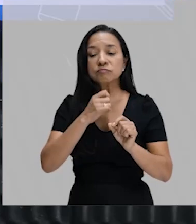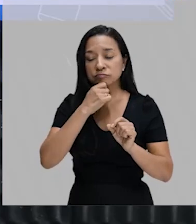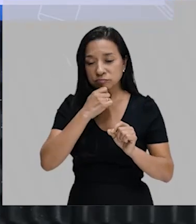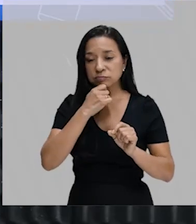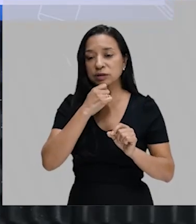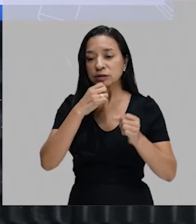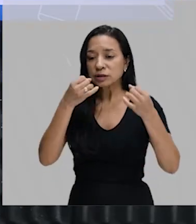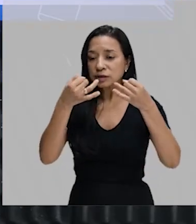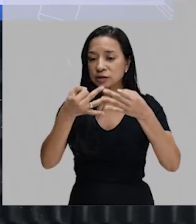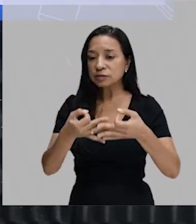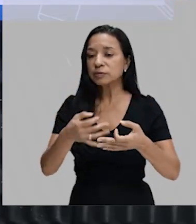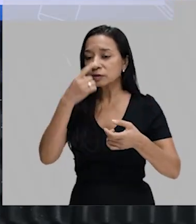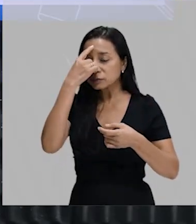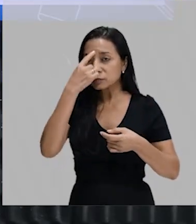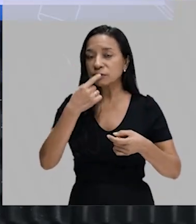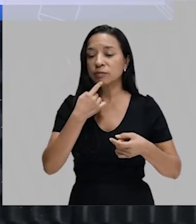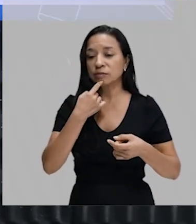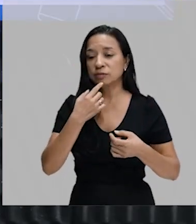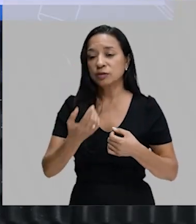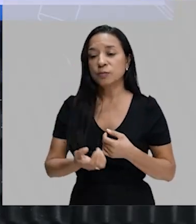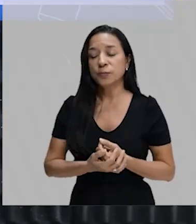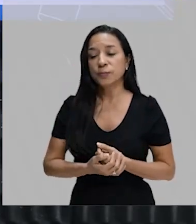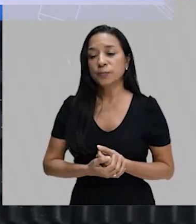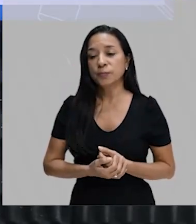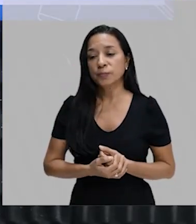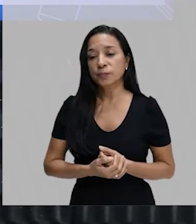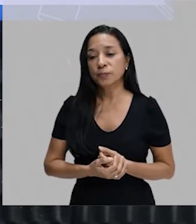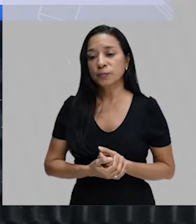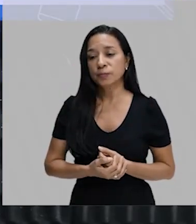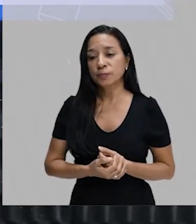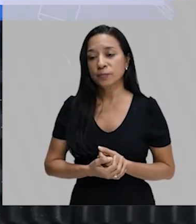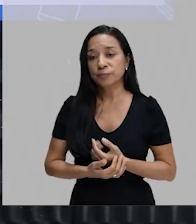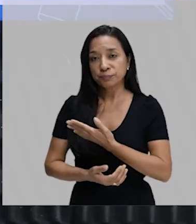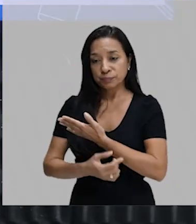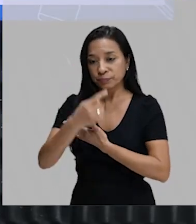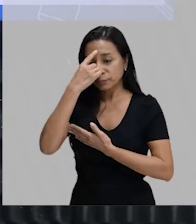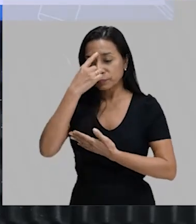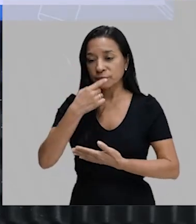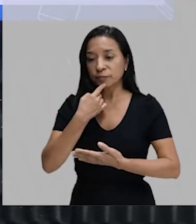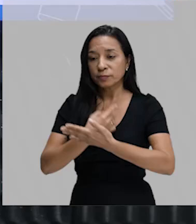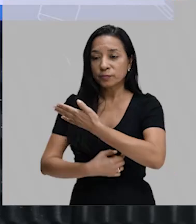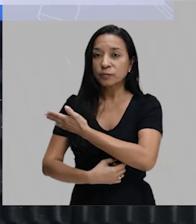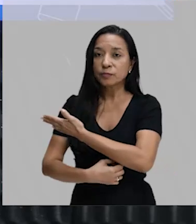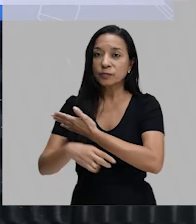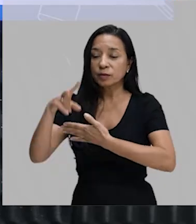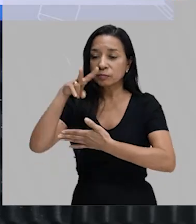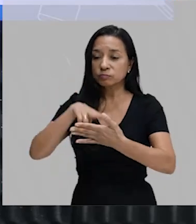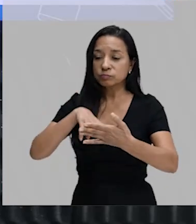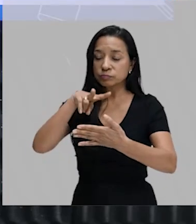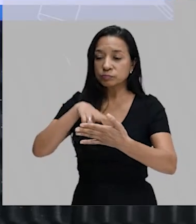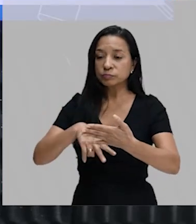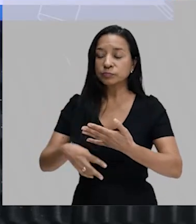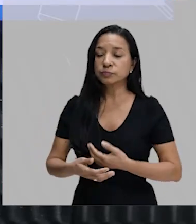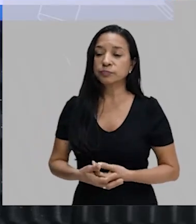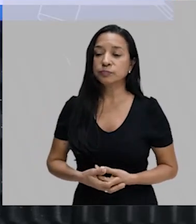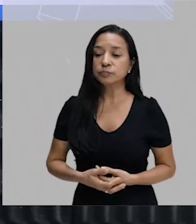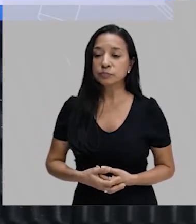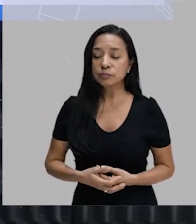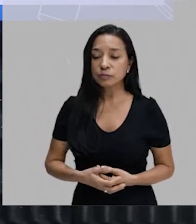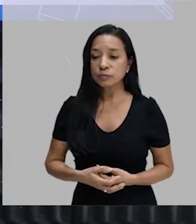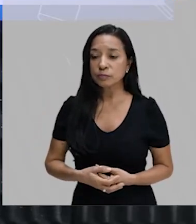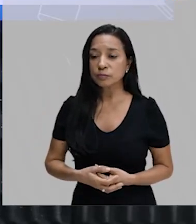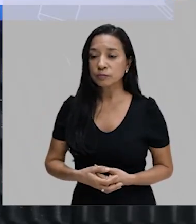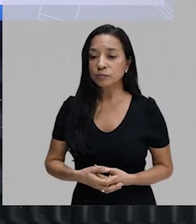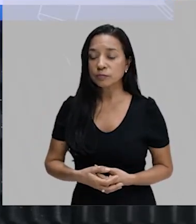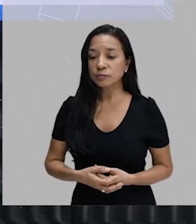estou falando dessa imagem aqui, tá? Então, no supe que poner-me e me puse